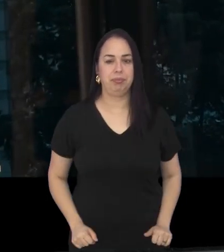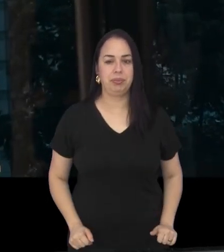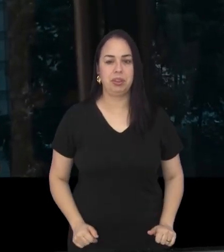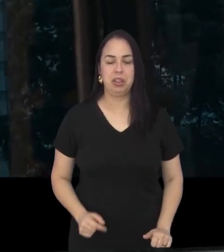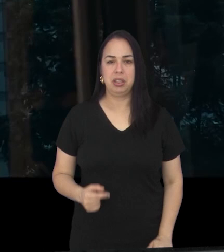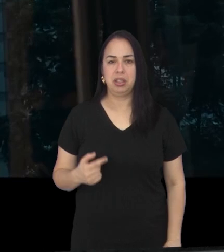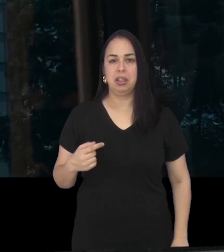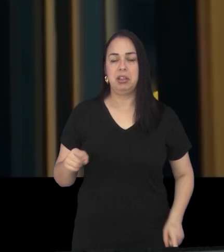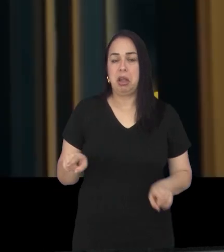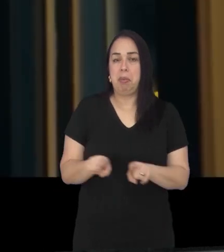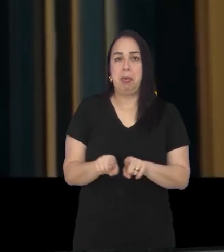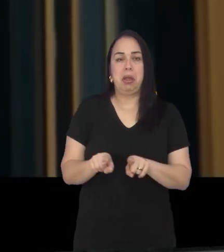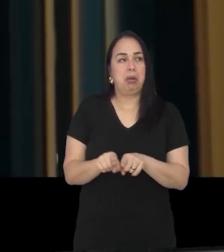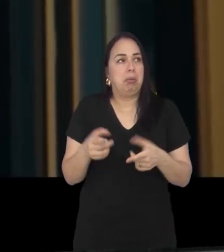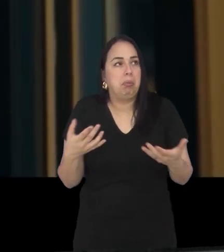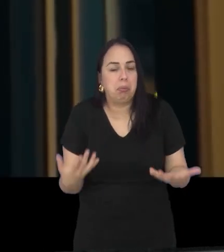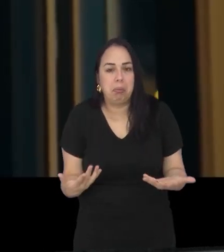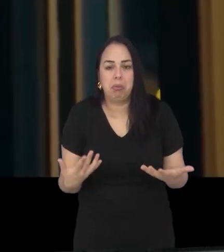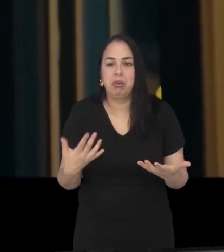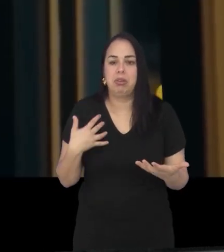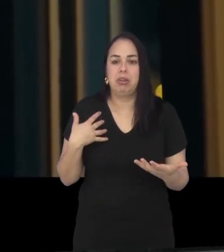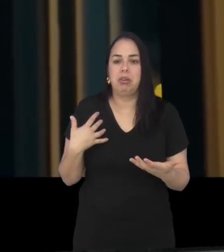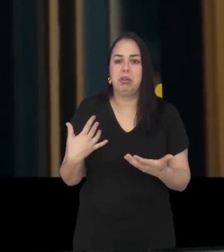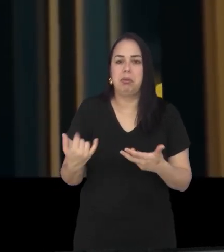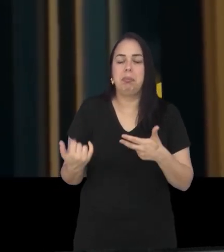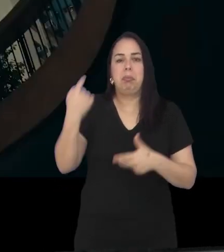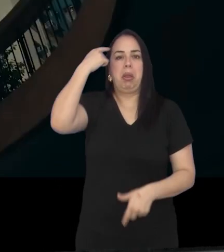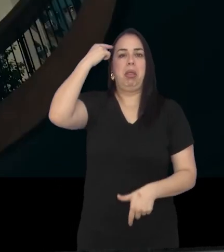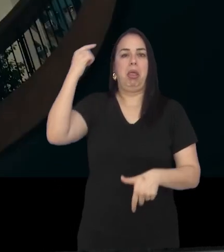Onde eu não sou definida por uma tragédia.